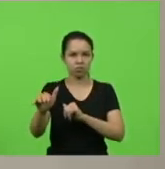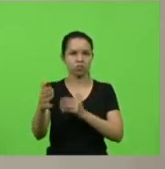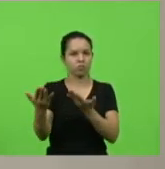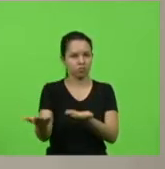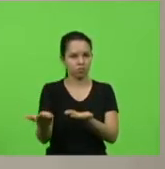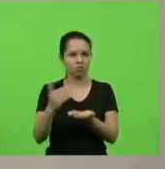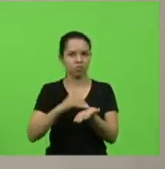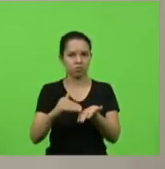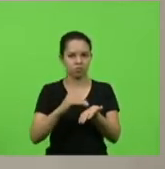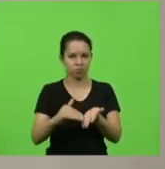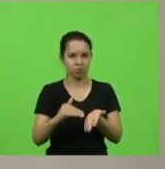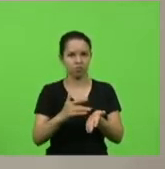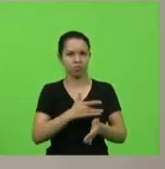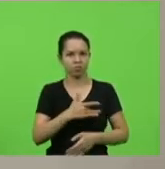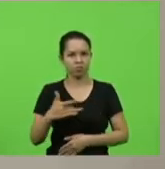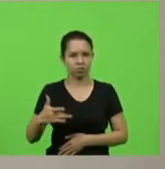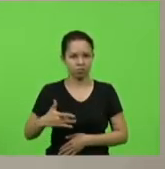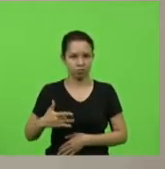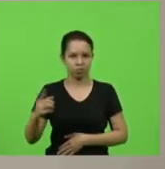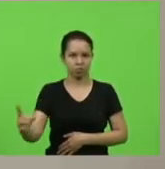Saúde para prestar esclarecimentos